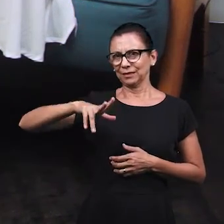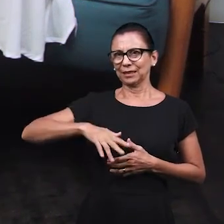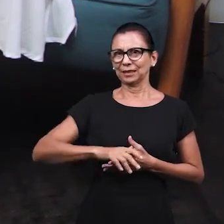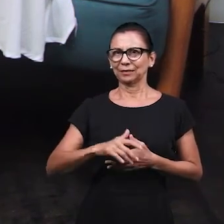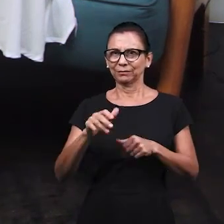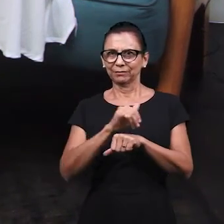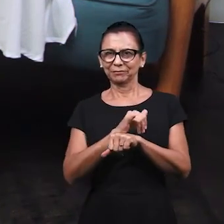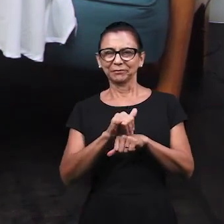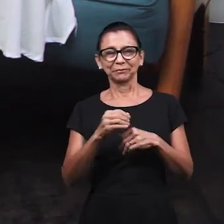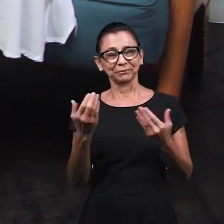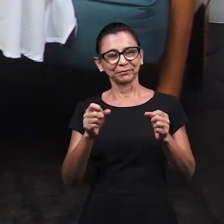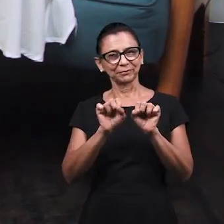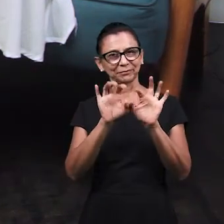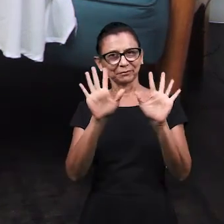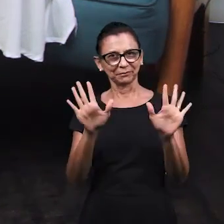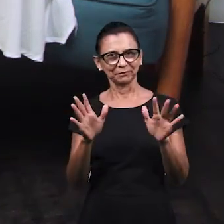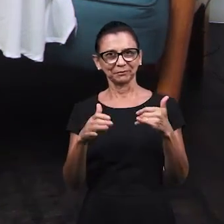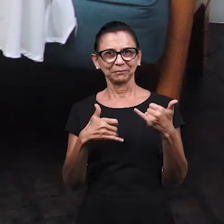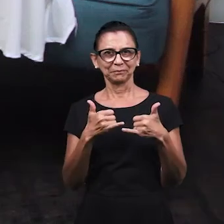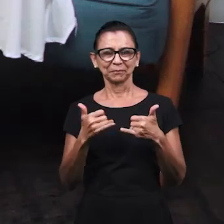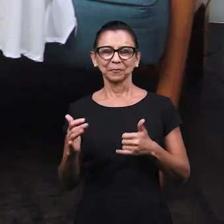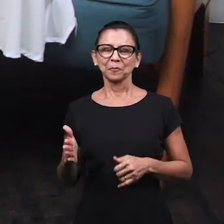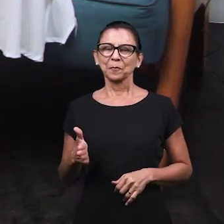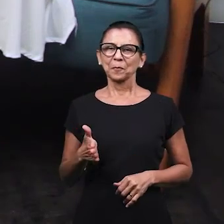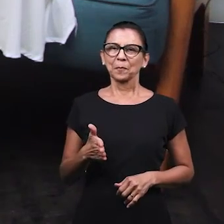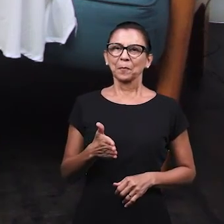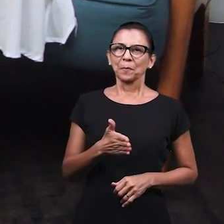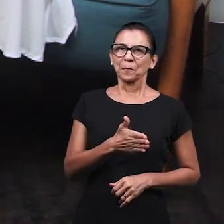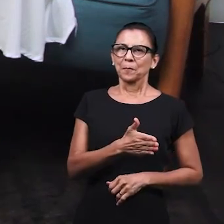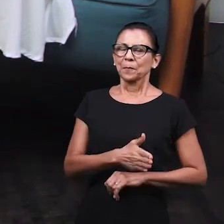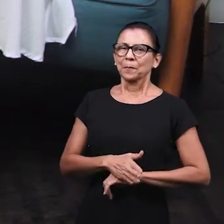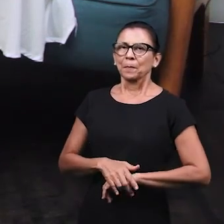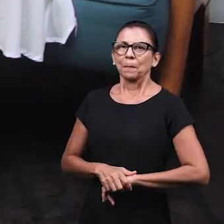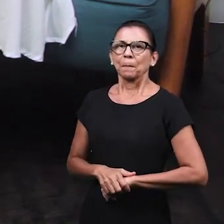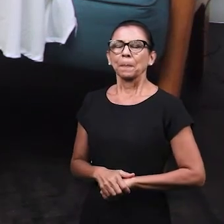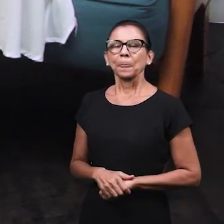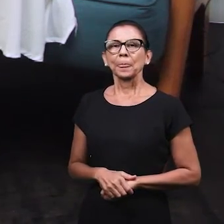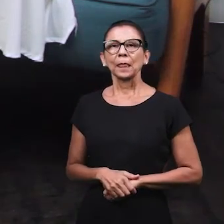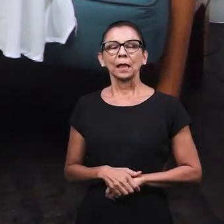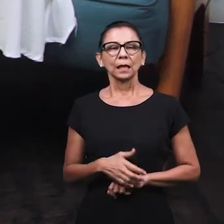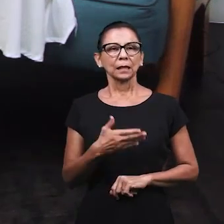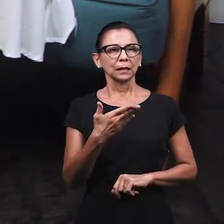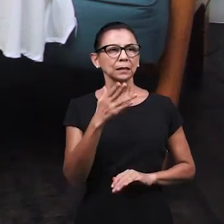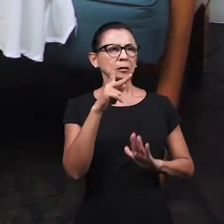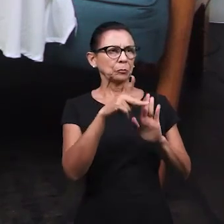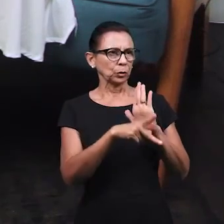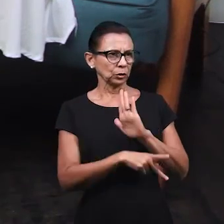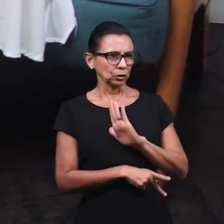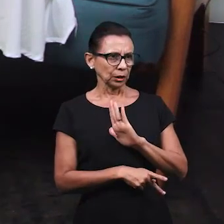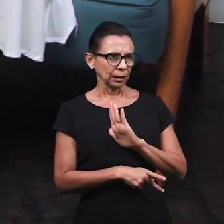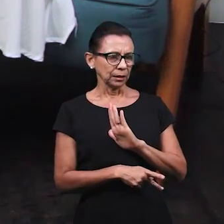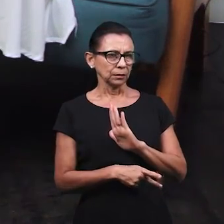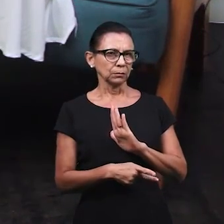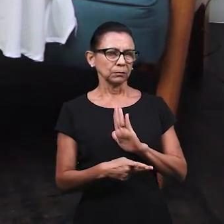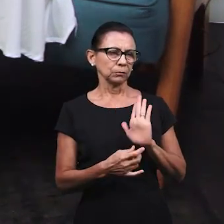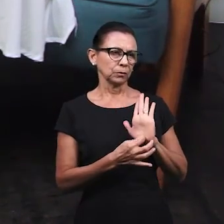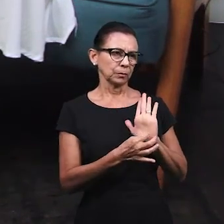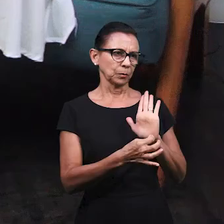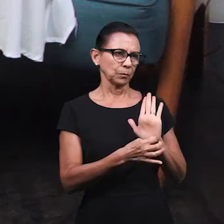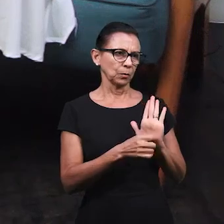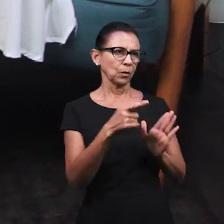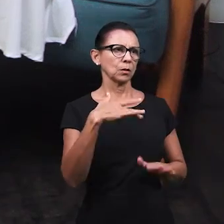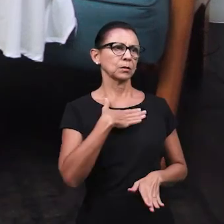trabalho. Agora me fala uma coisa, Lucélia. A gente startou esse projeto, você abraçou